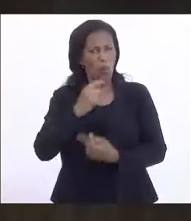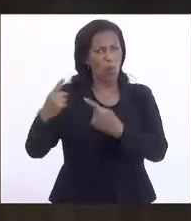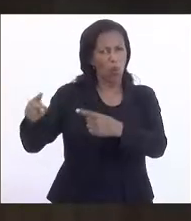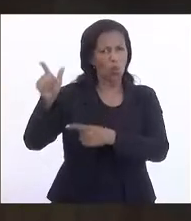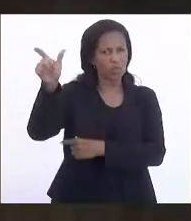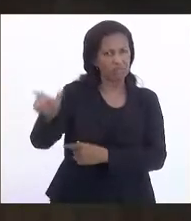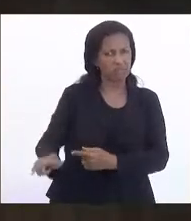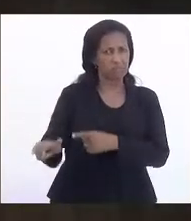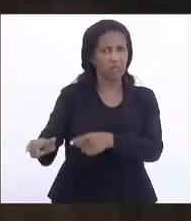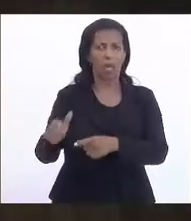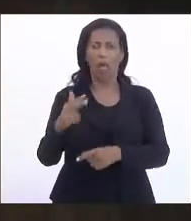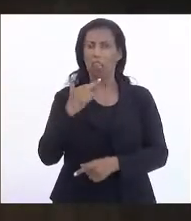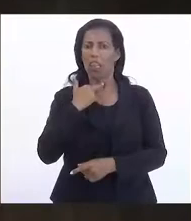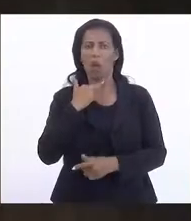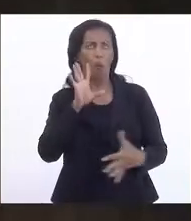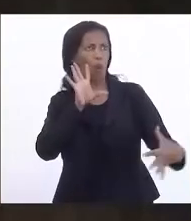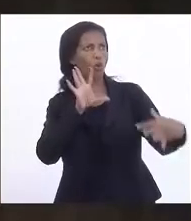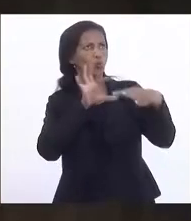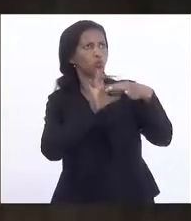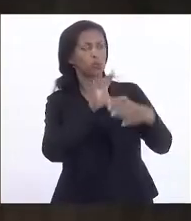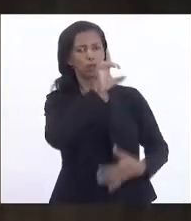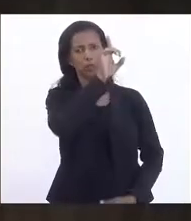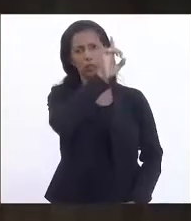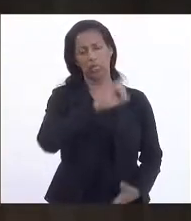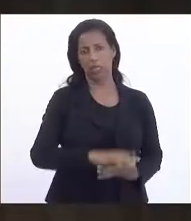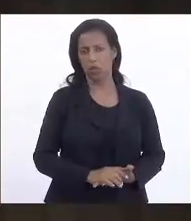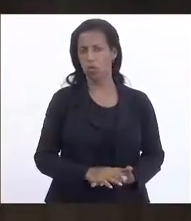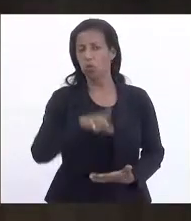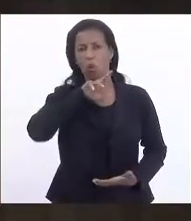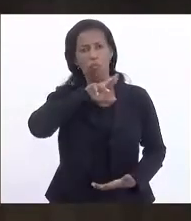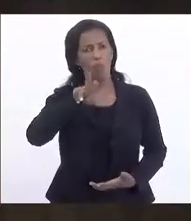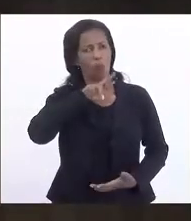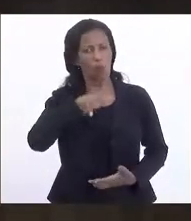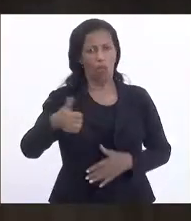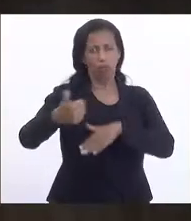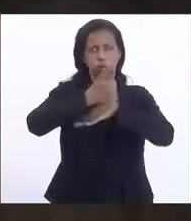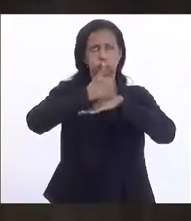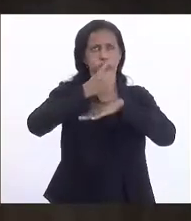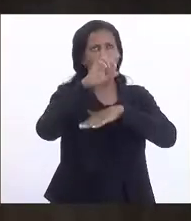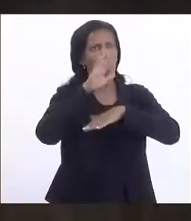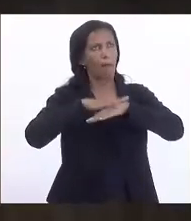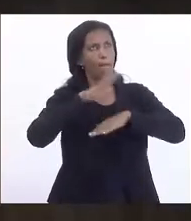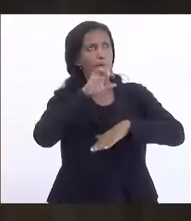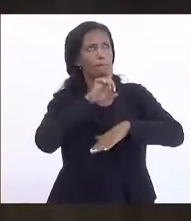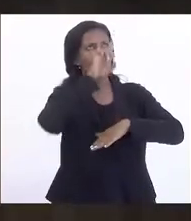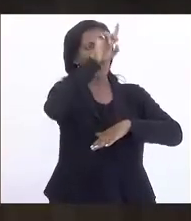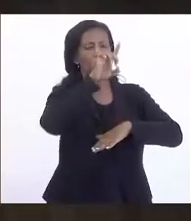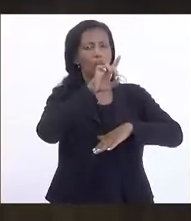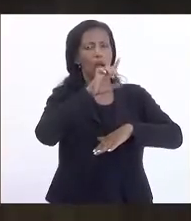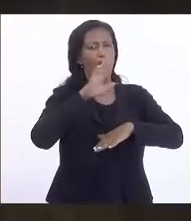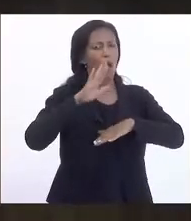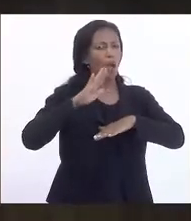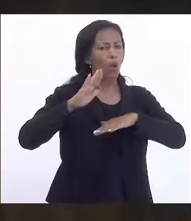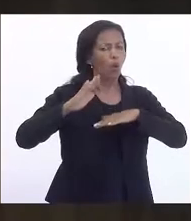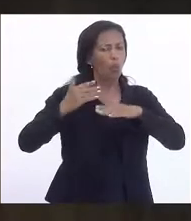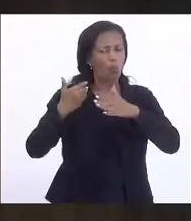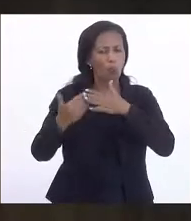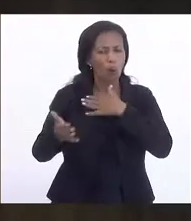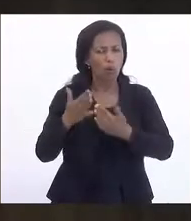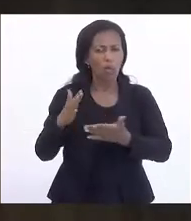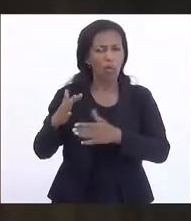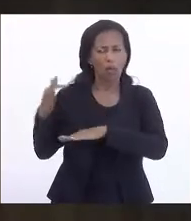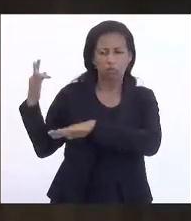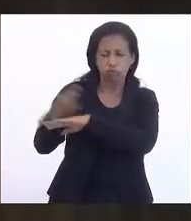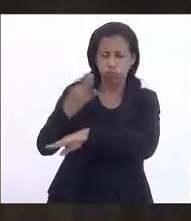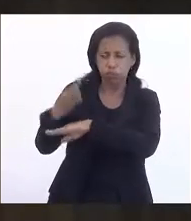não pode religar, não pode ser do alto, do divino, de Deus. Então, qualquer ato de intolerância, de